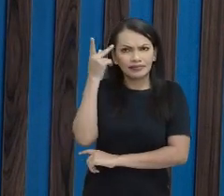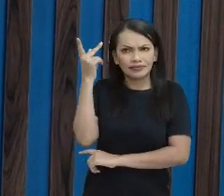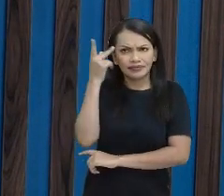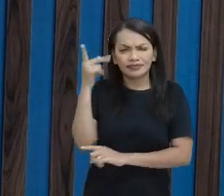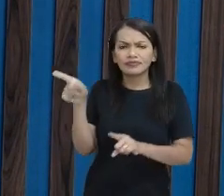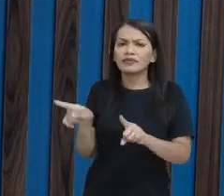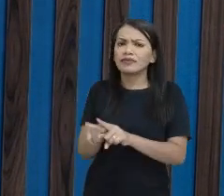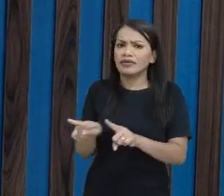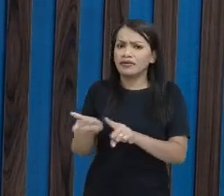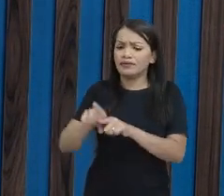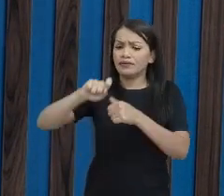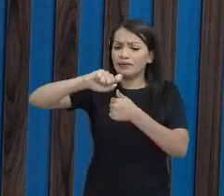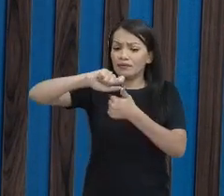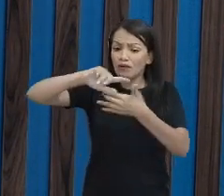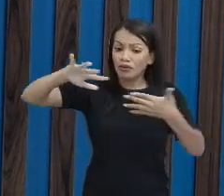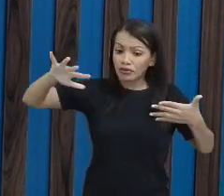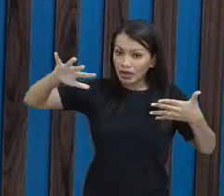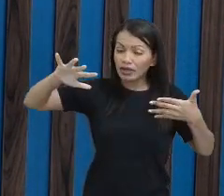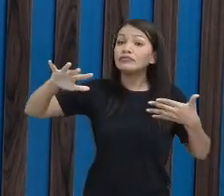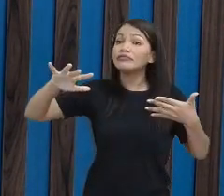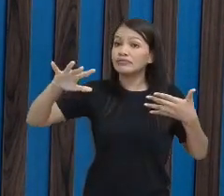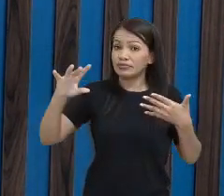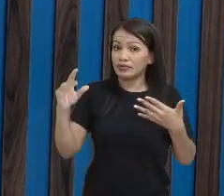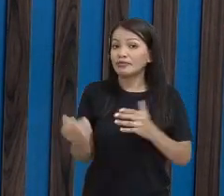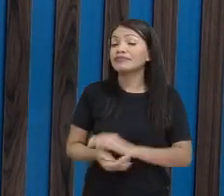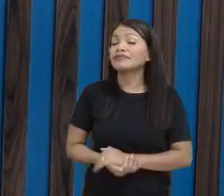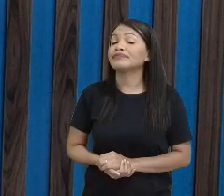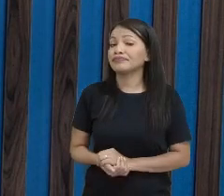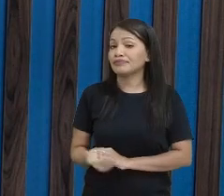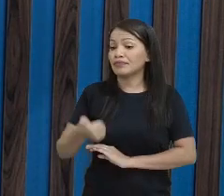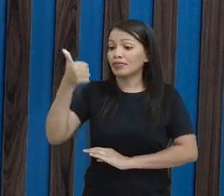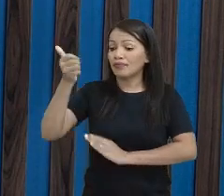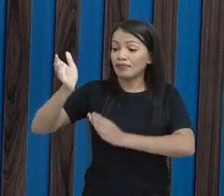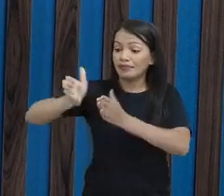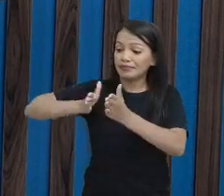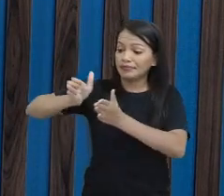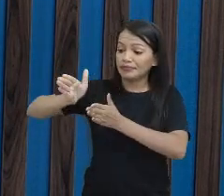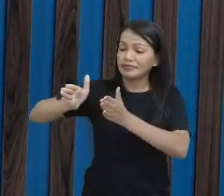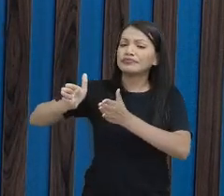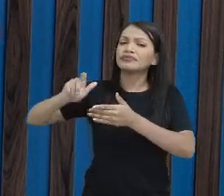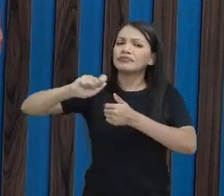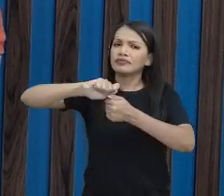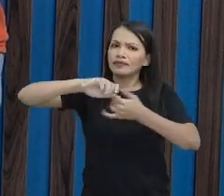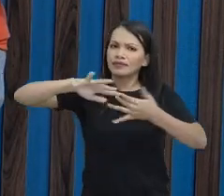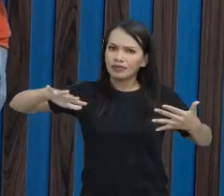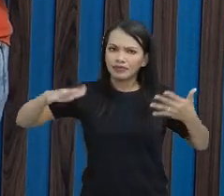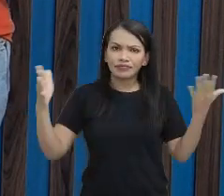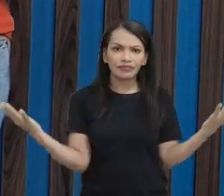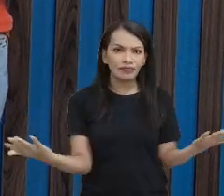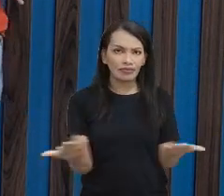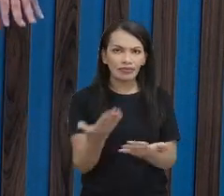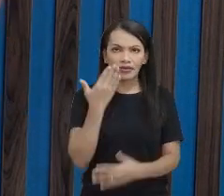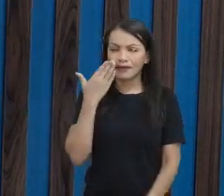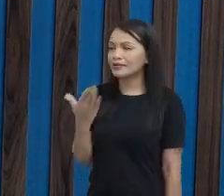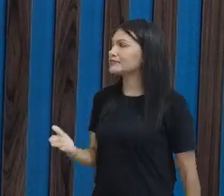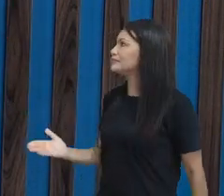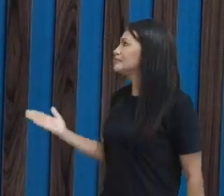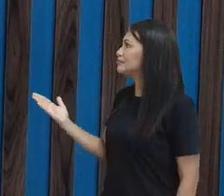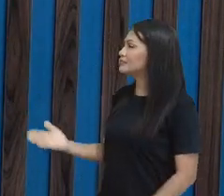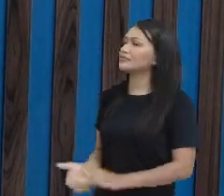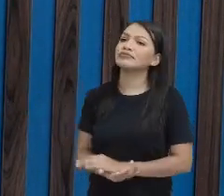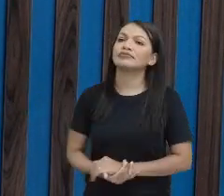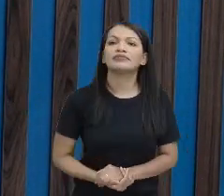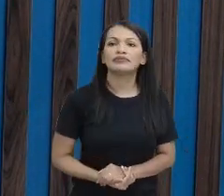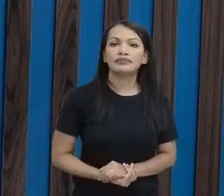dos modernistas dessa época, né? Da primeira fase modernista. E aqui a gente tem, por fim, Drummond, que a gente está falando